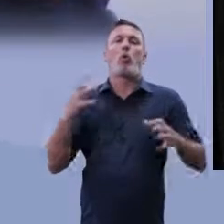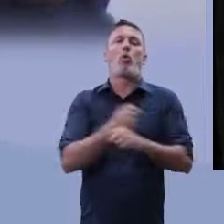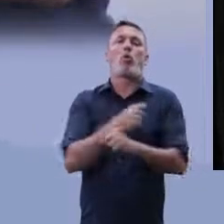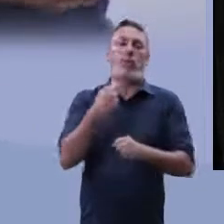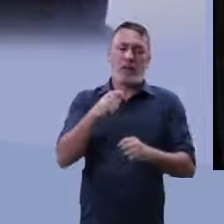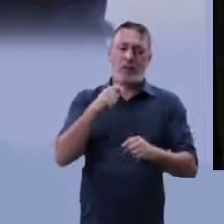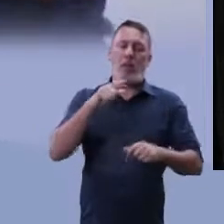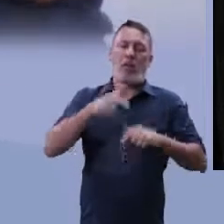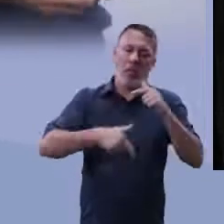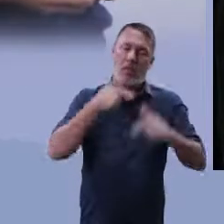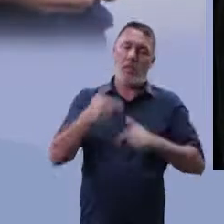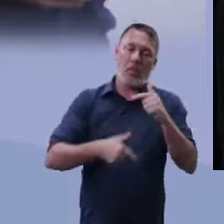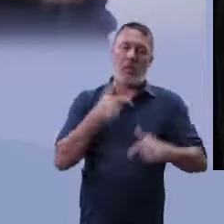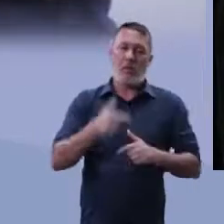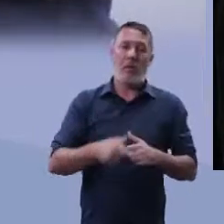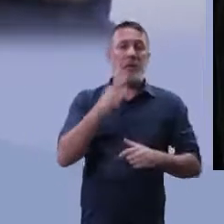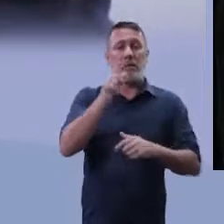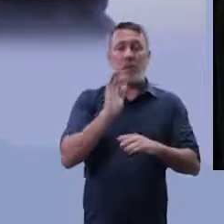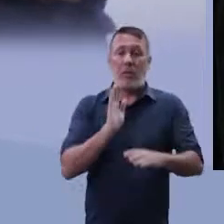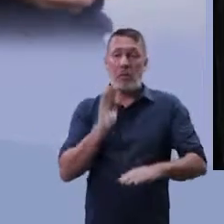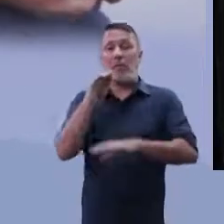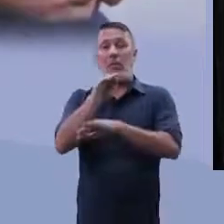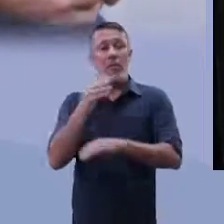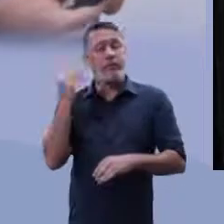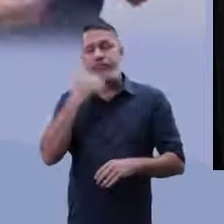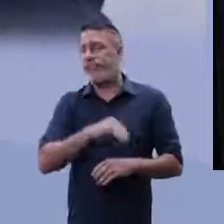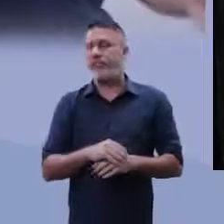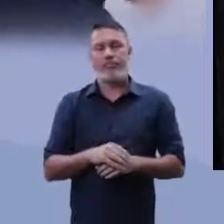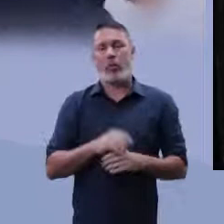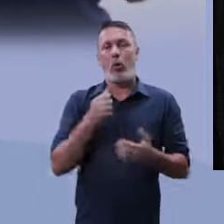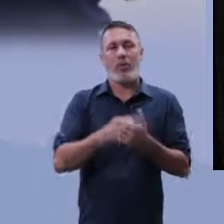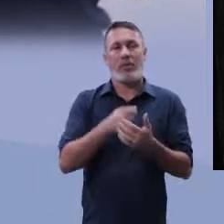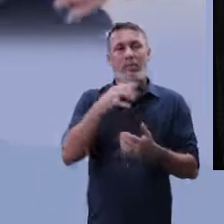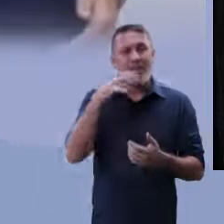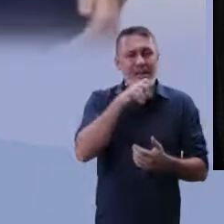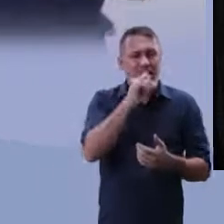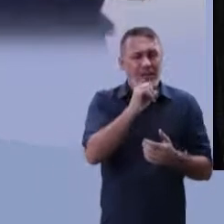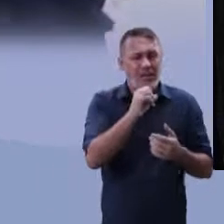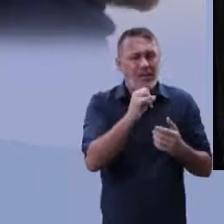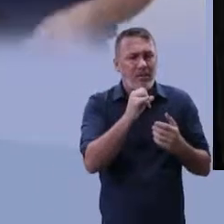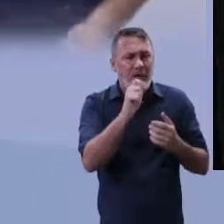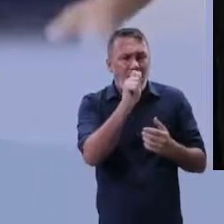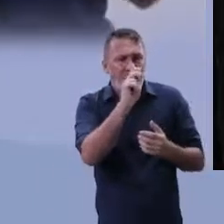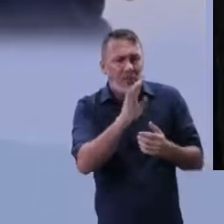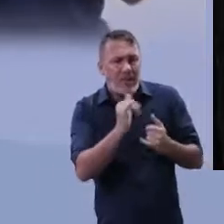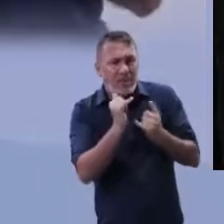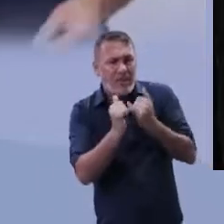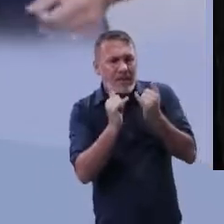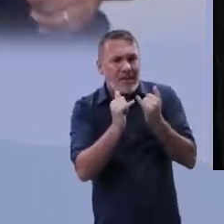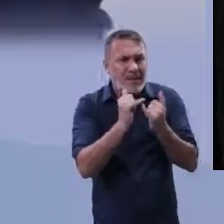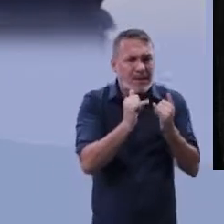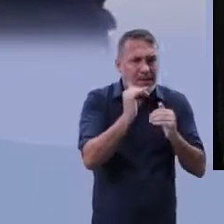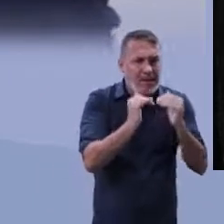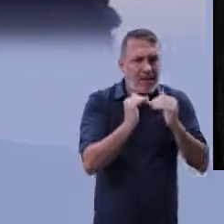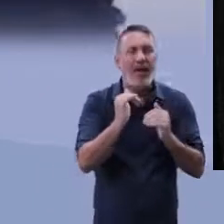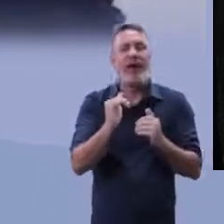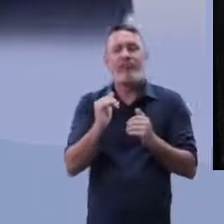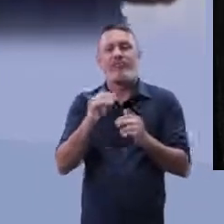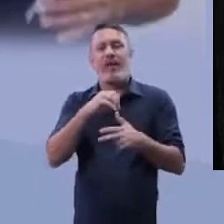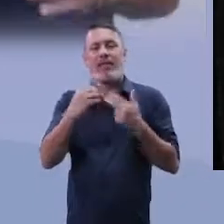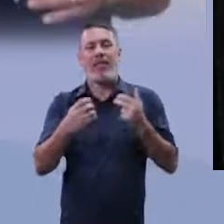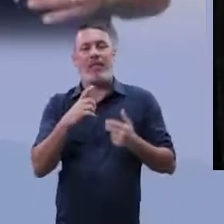tem jeito, aí não tem hackeada que dê jeito. Você tem que efetuar os cálculos aí nessa questão. Foi o que eu fiz